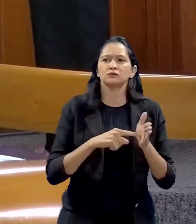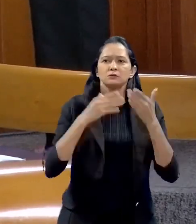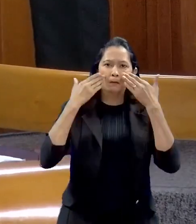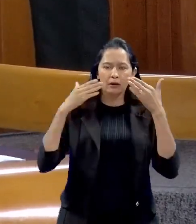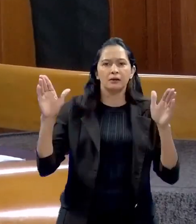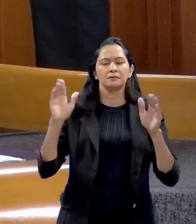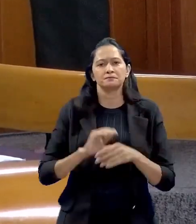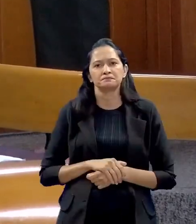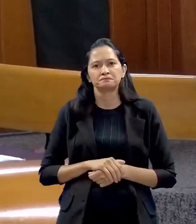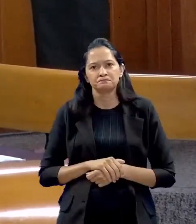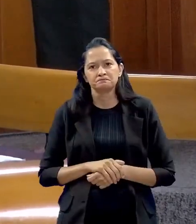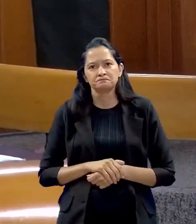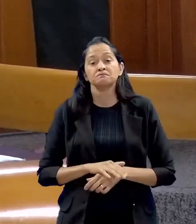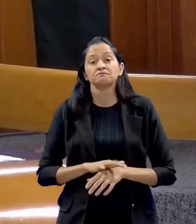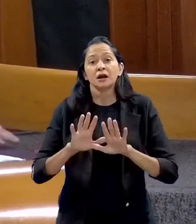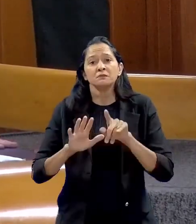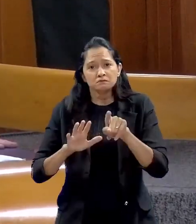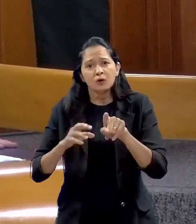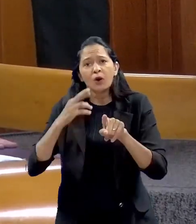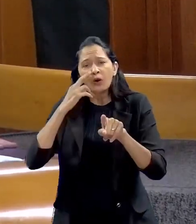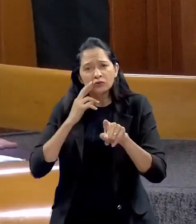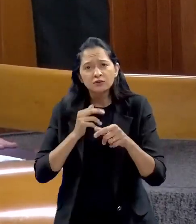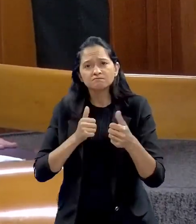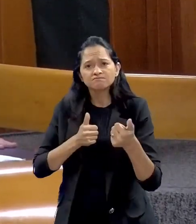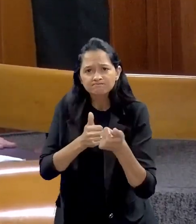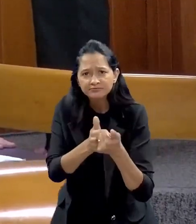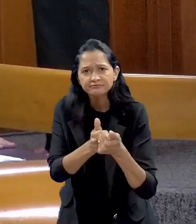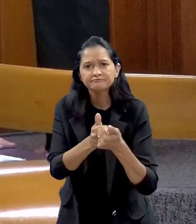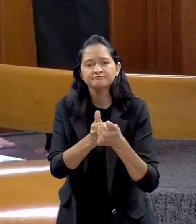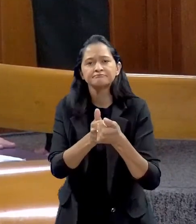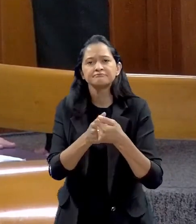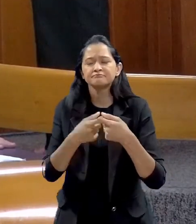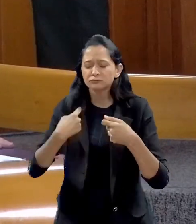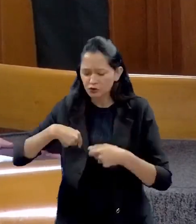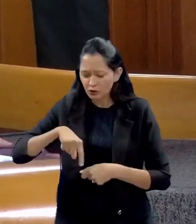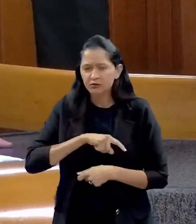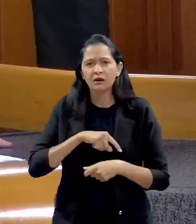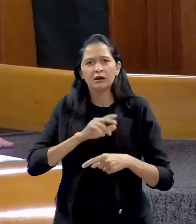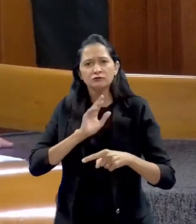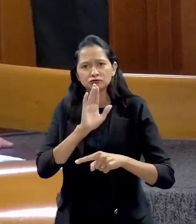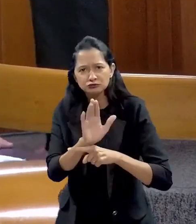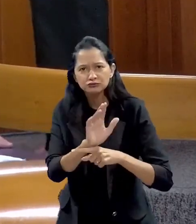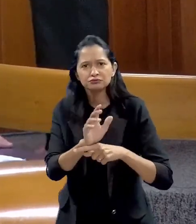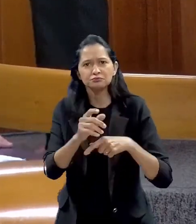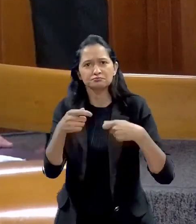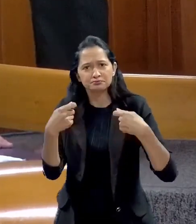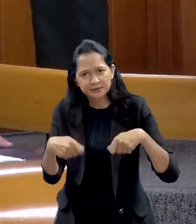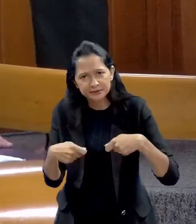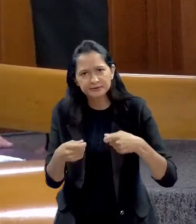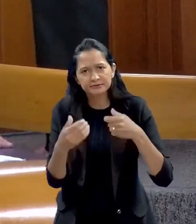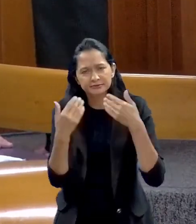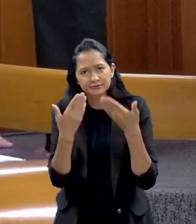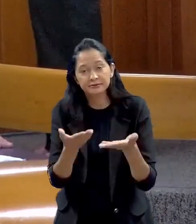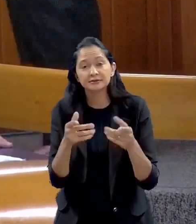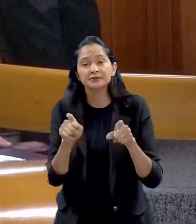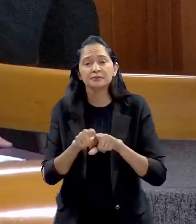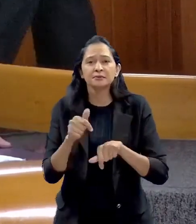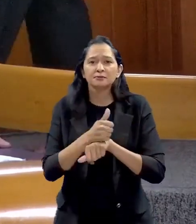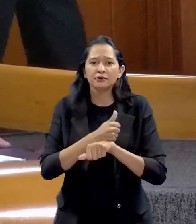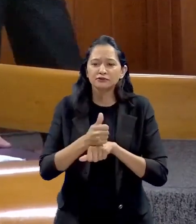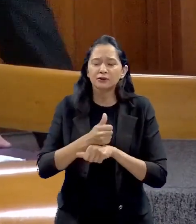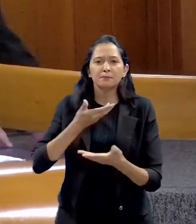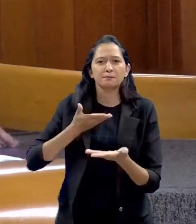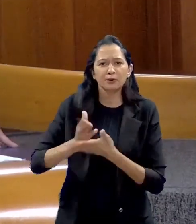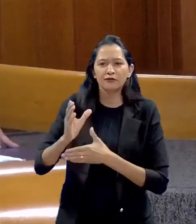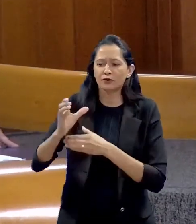com essa Câmara. Nós precisamos de ajudar a prefeitura. Nós precisamos de ajudar os concursados. Nós